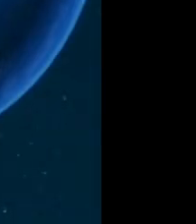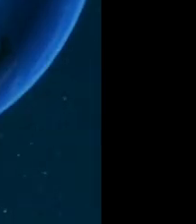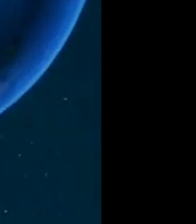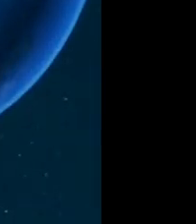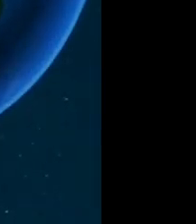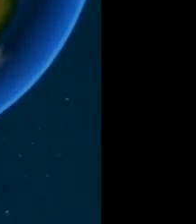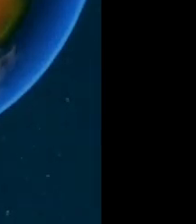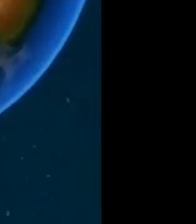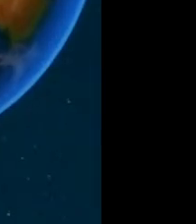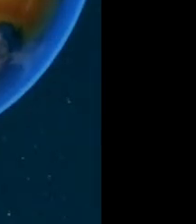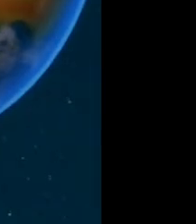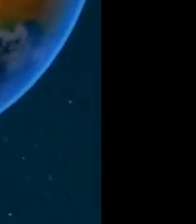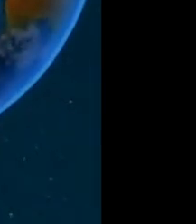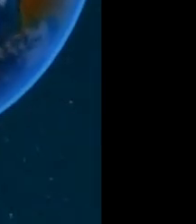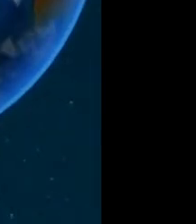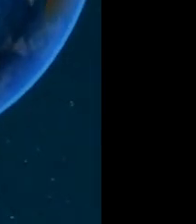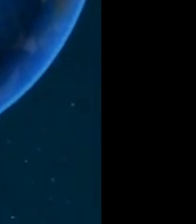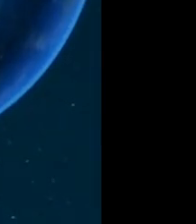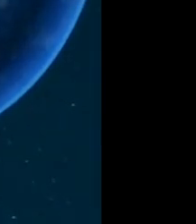Música